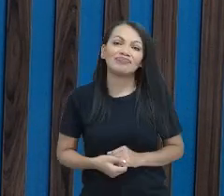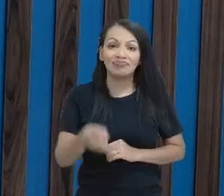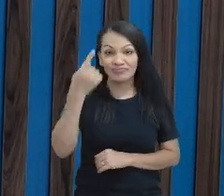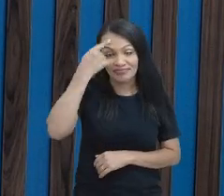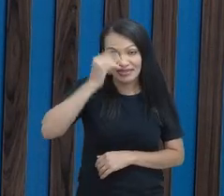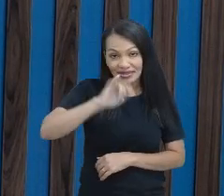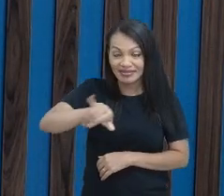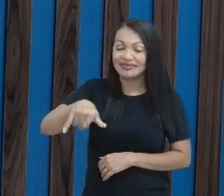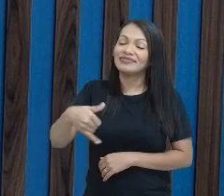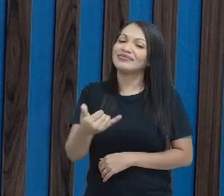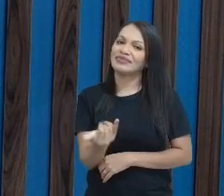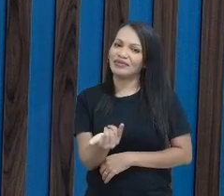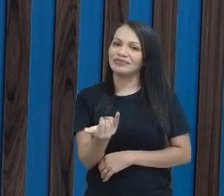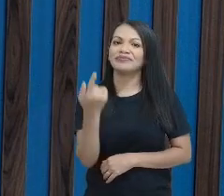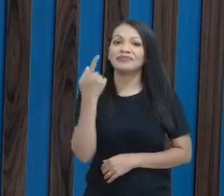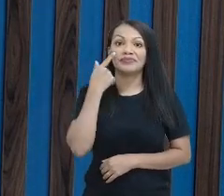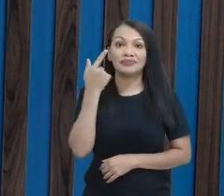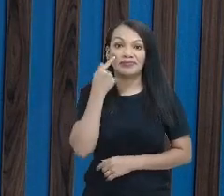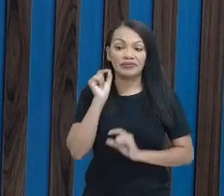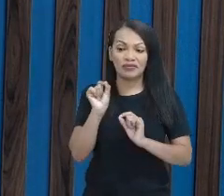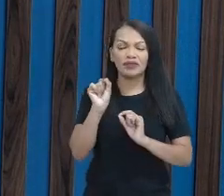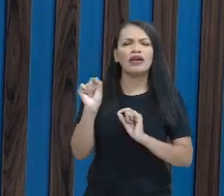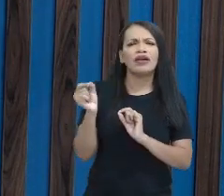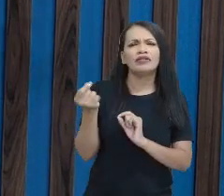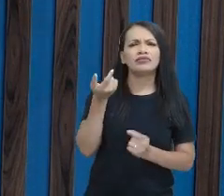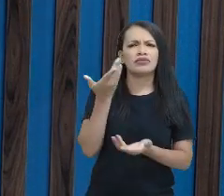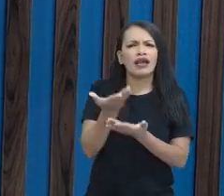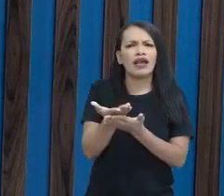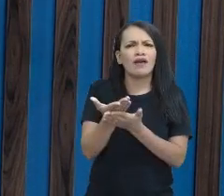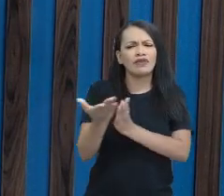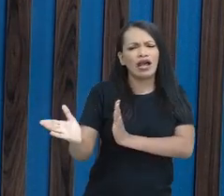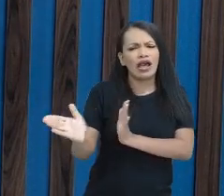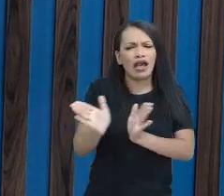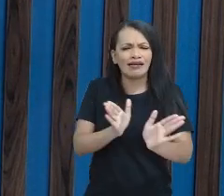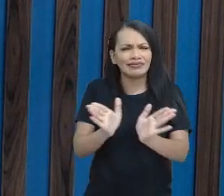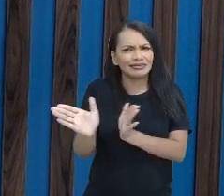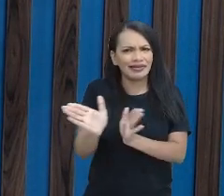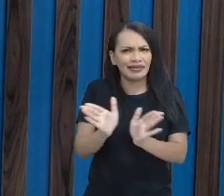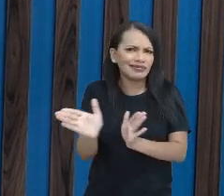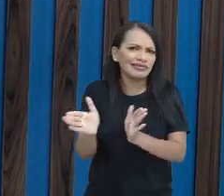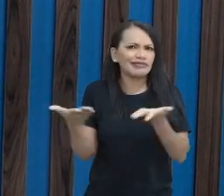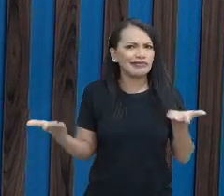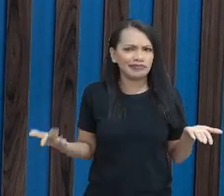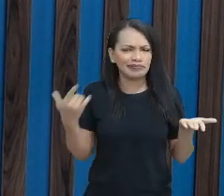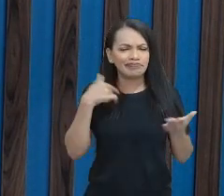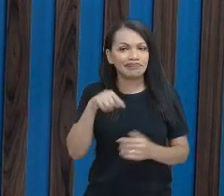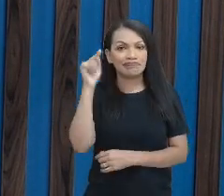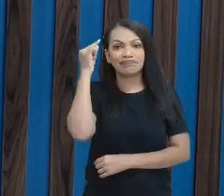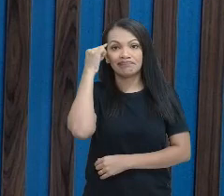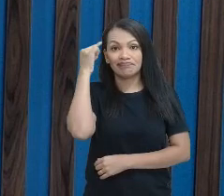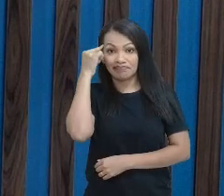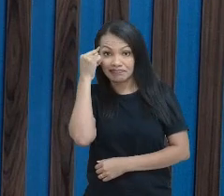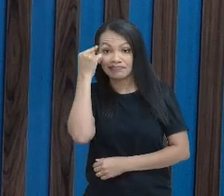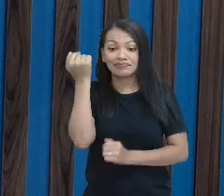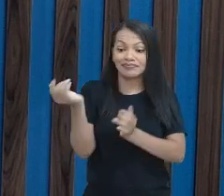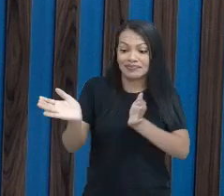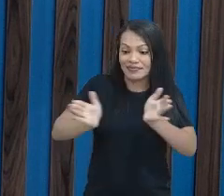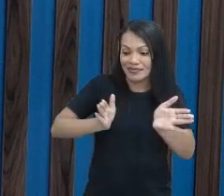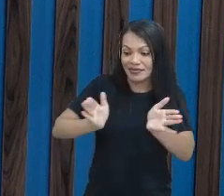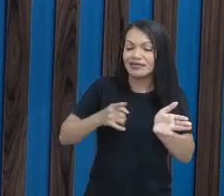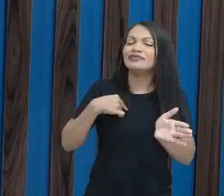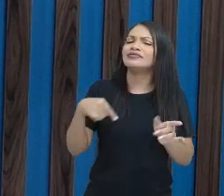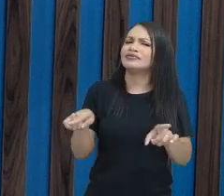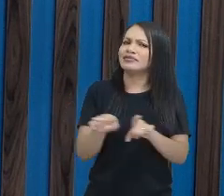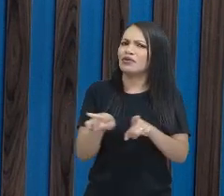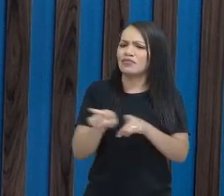parte, das medidas que tornam nossas aulas mais acessíveis. E pensando em acessibilidade, eu também